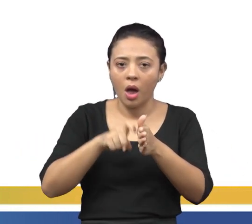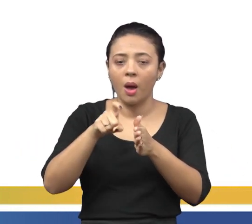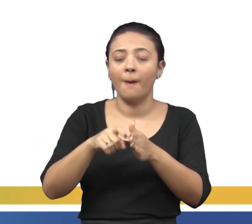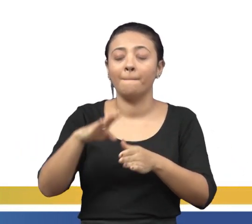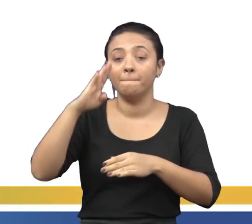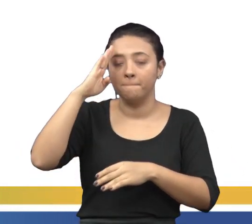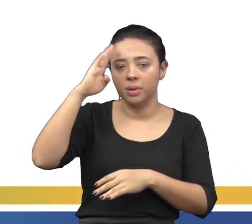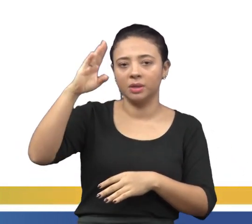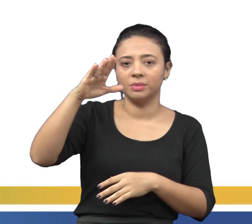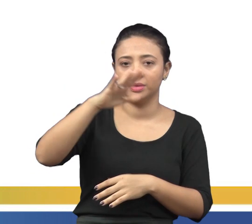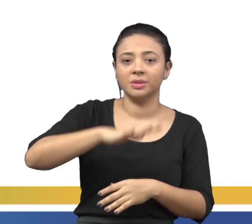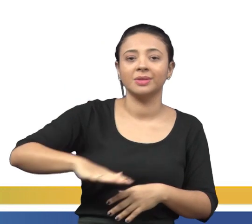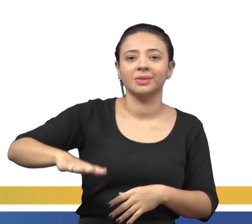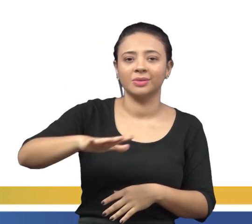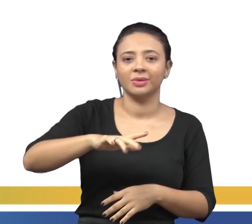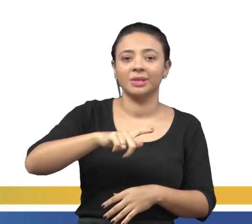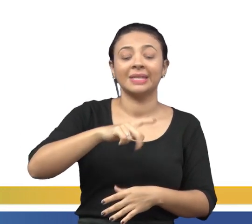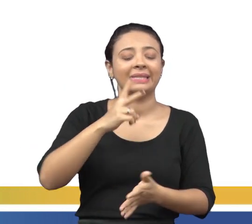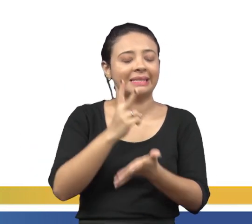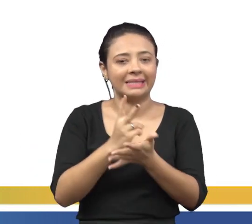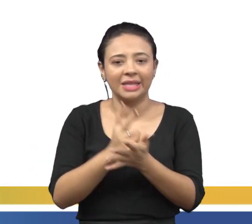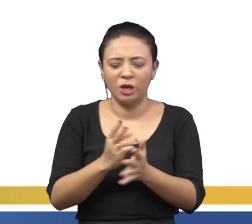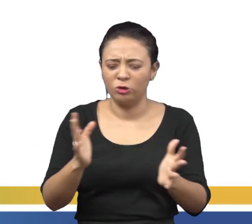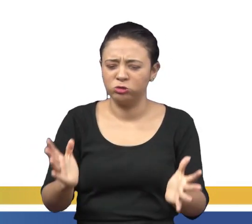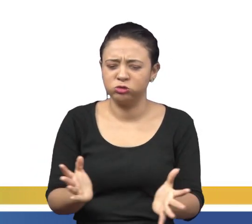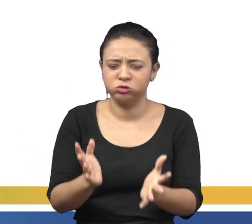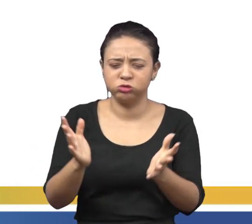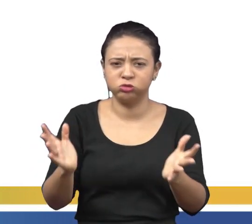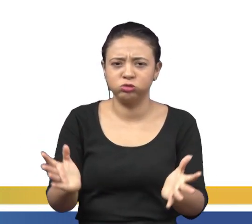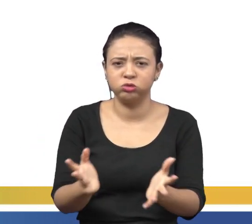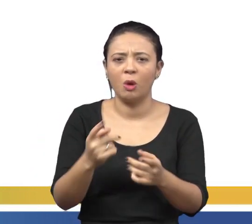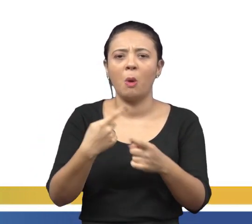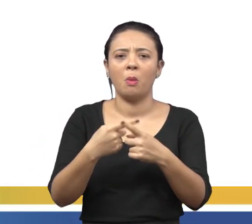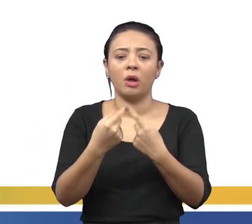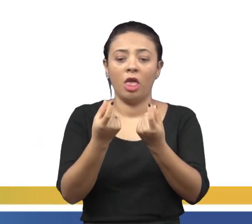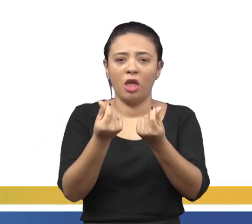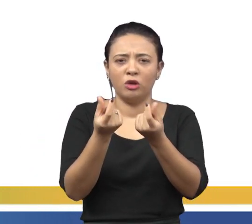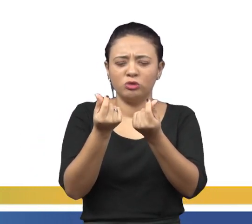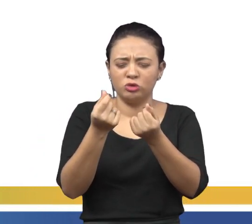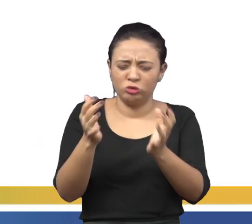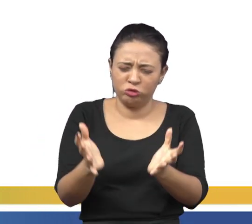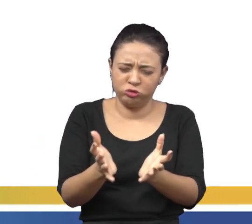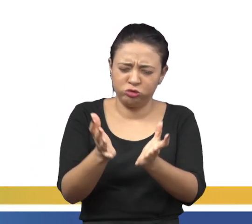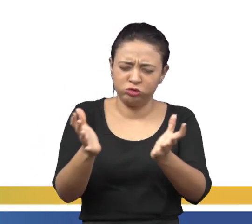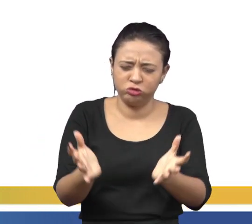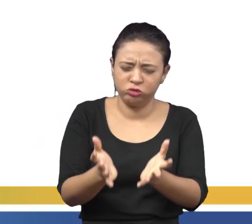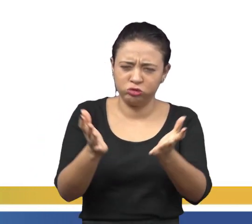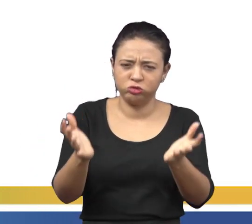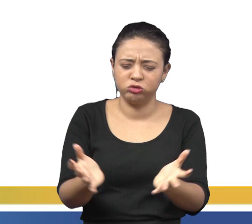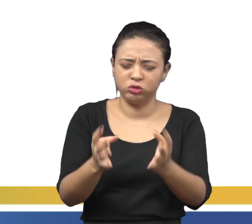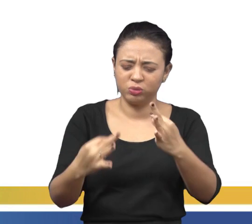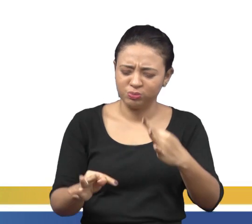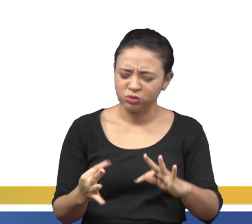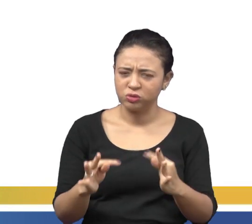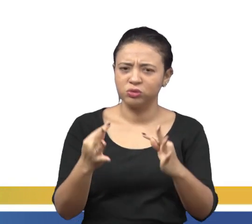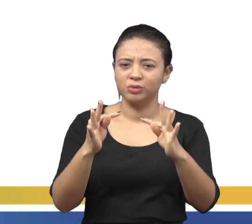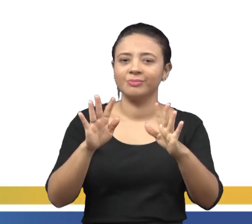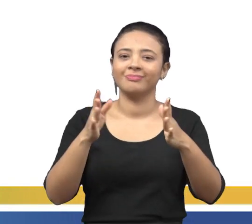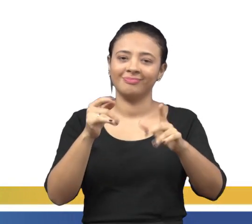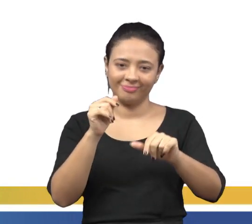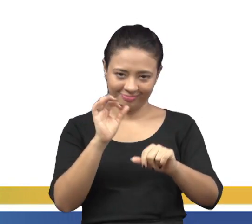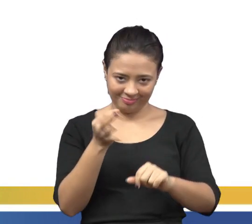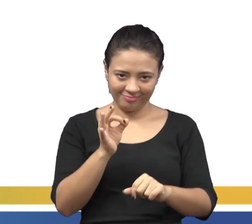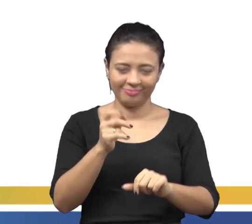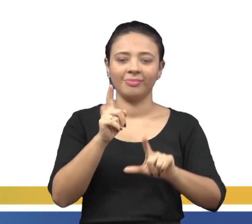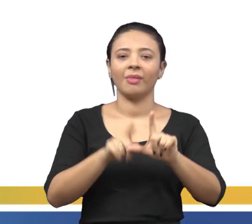área bastante impulsionada, através de um crescimento, de investimento, de áreas modernas. Então, letra B,